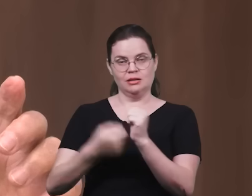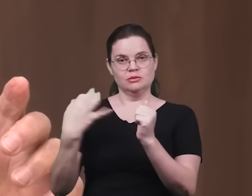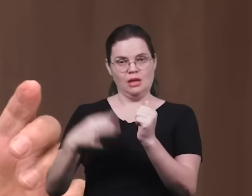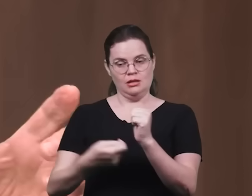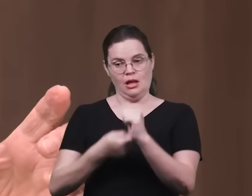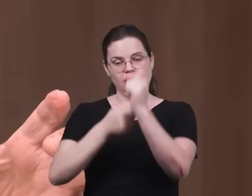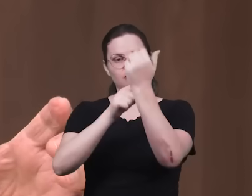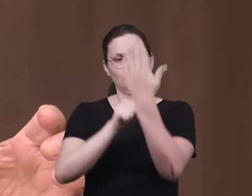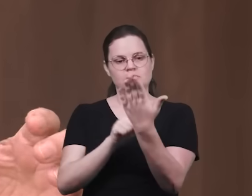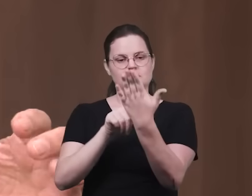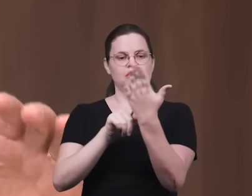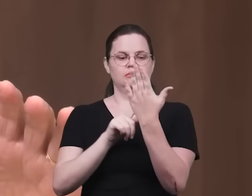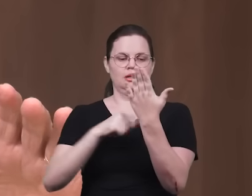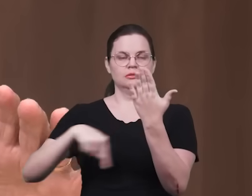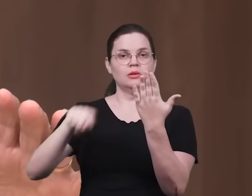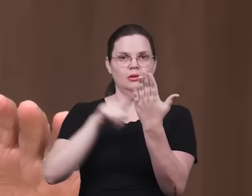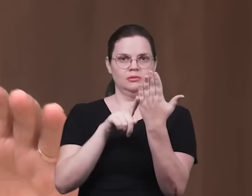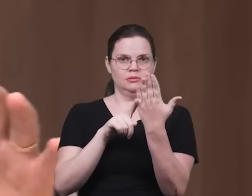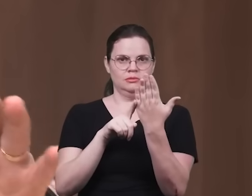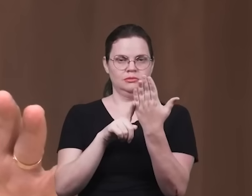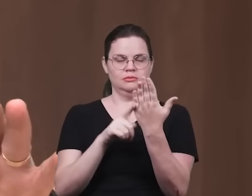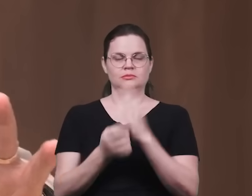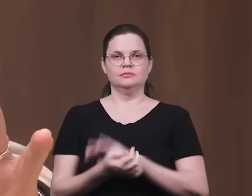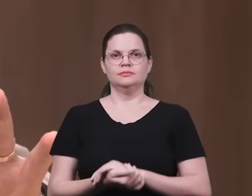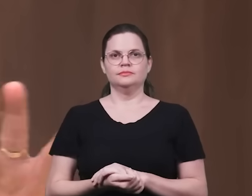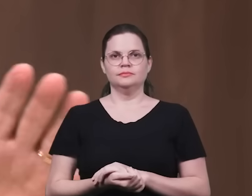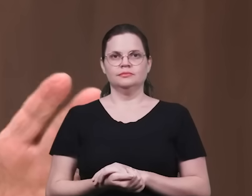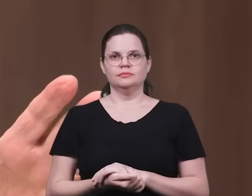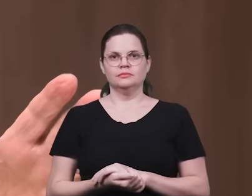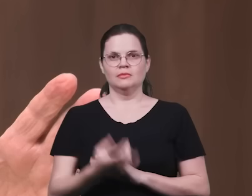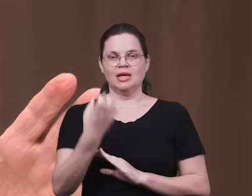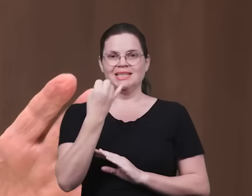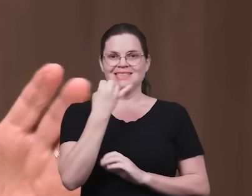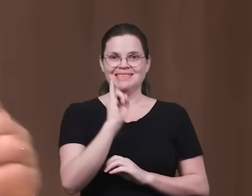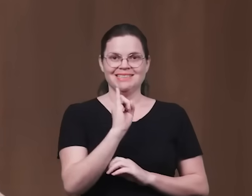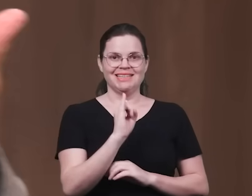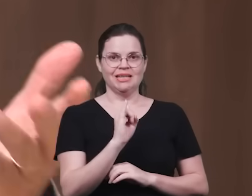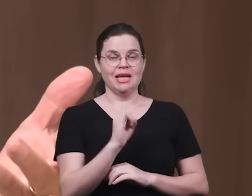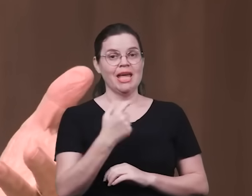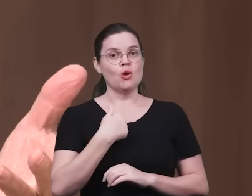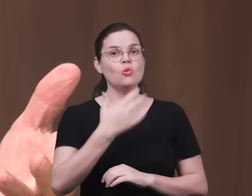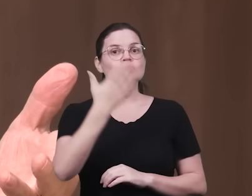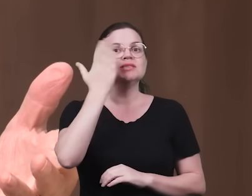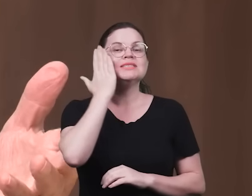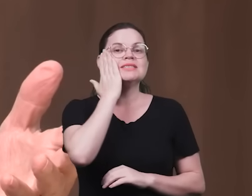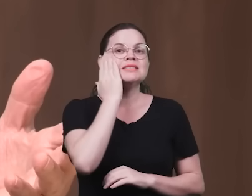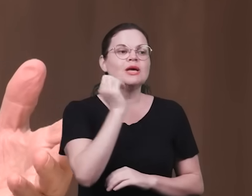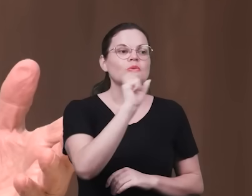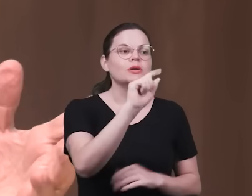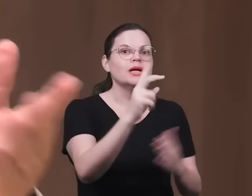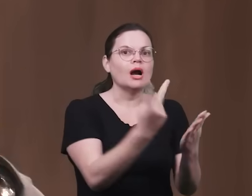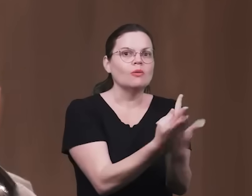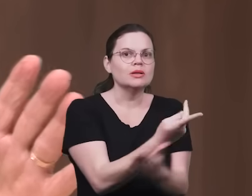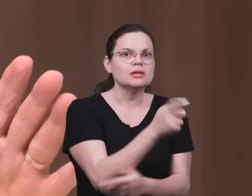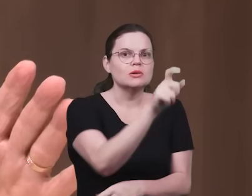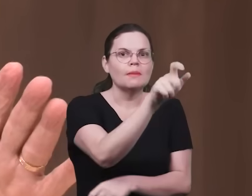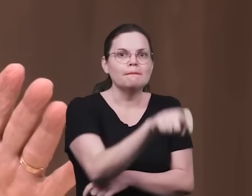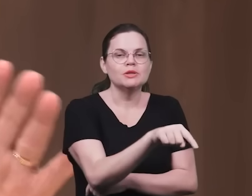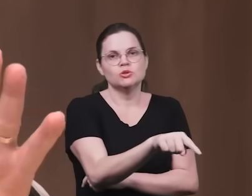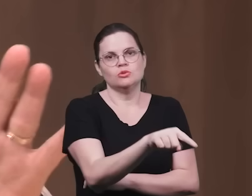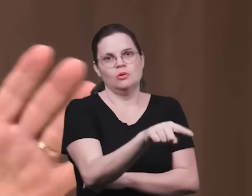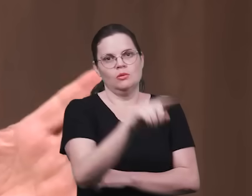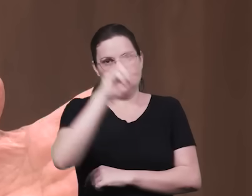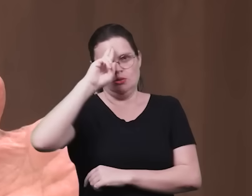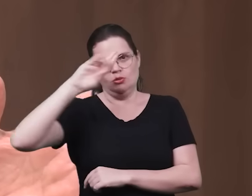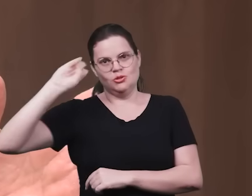Exato. Então, se a situação não está oculta, se eu tenho conhecimento da situação, o senhor não vai revelar